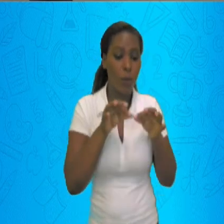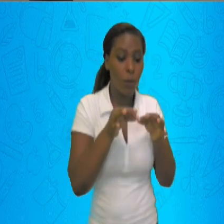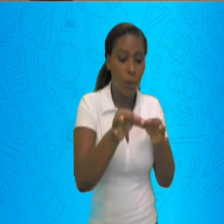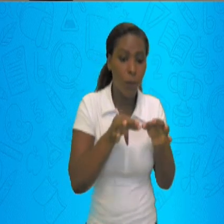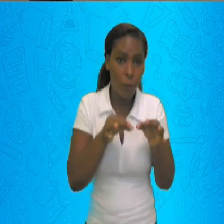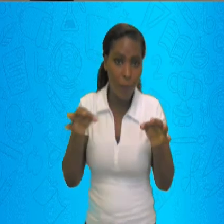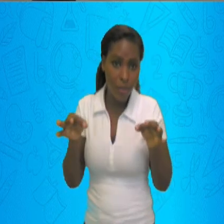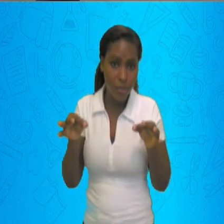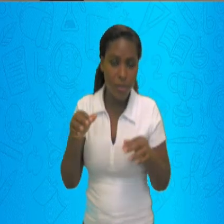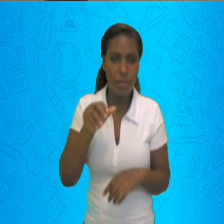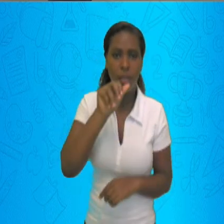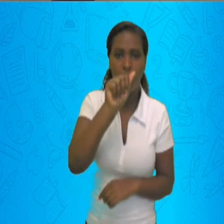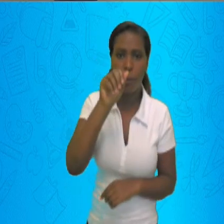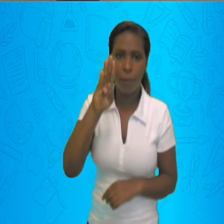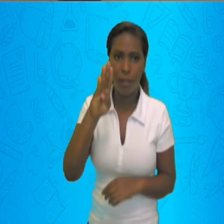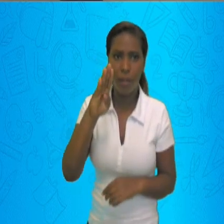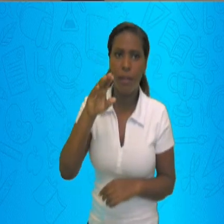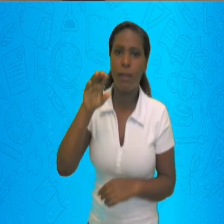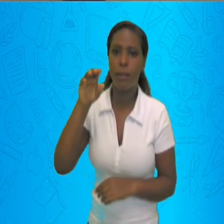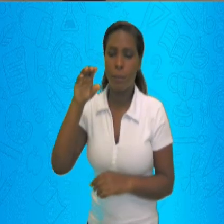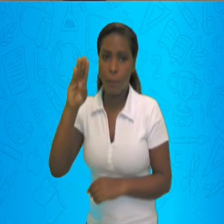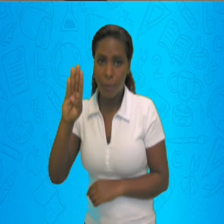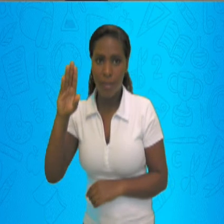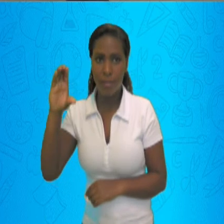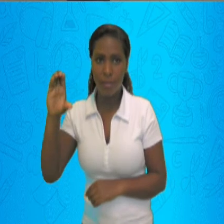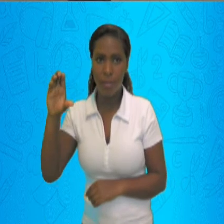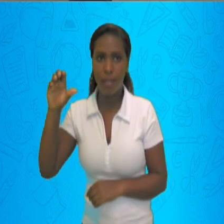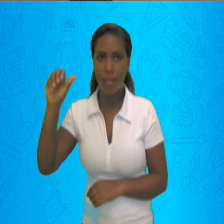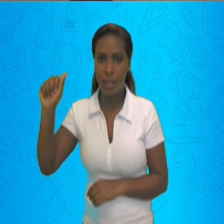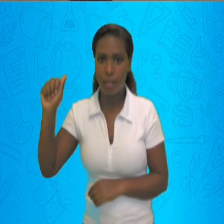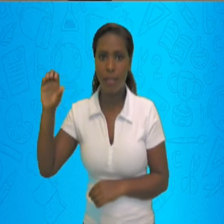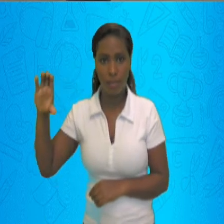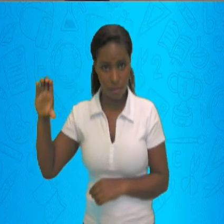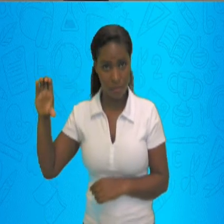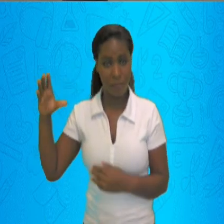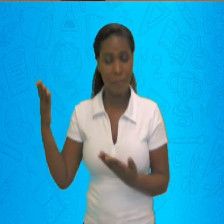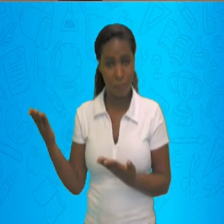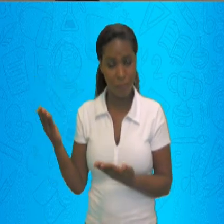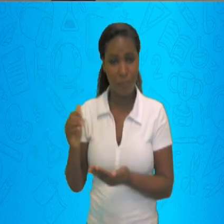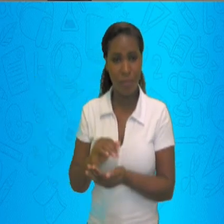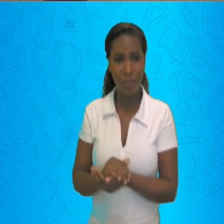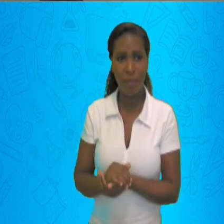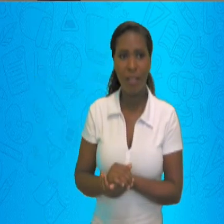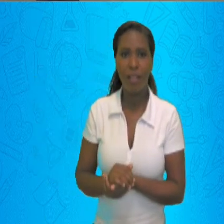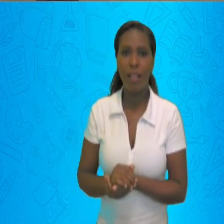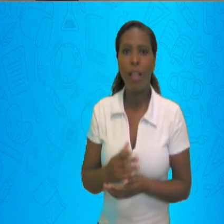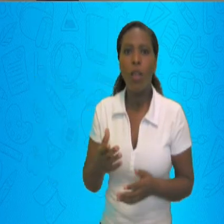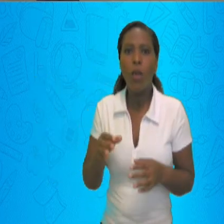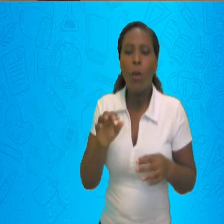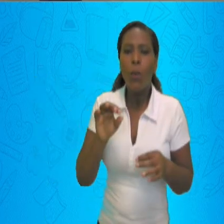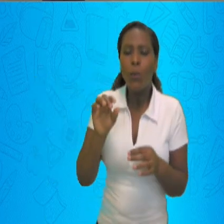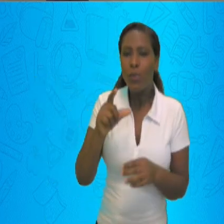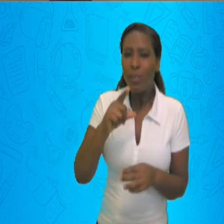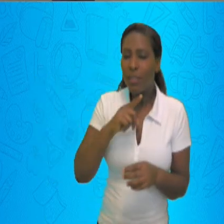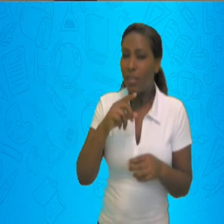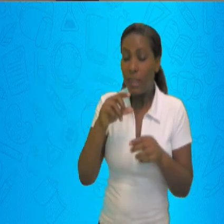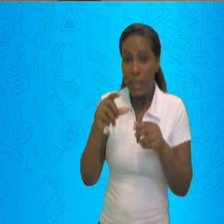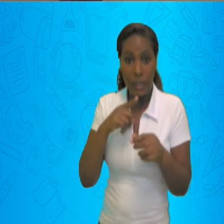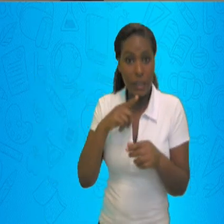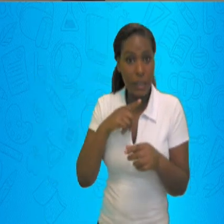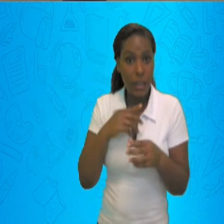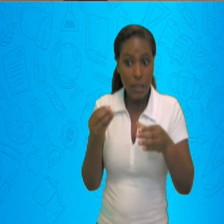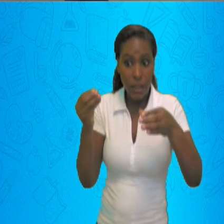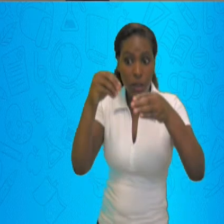AC. Indicamos por AB, BC e AC expressos em centímetros 5